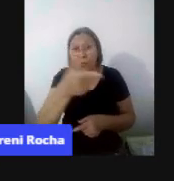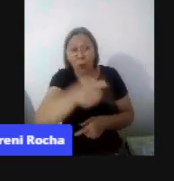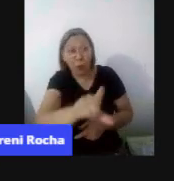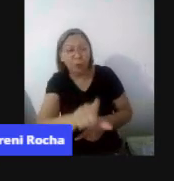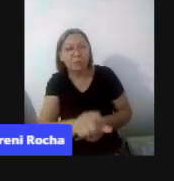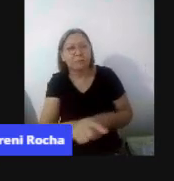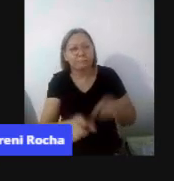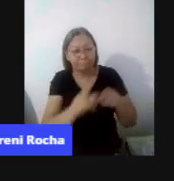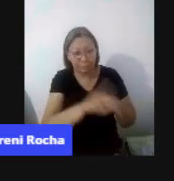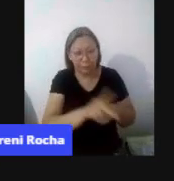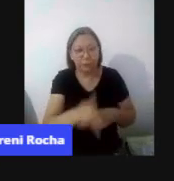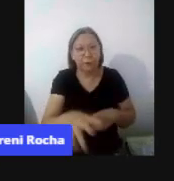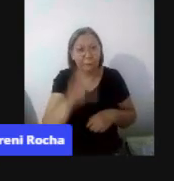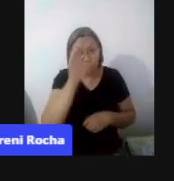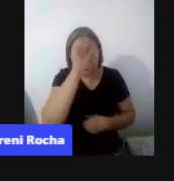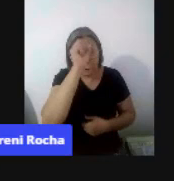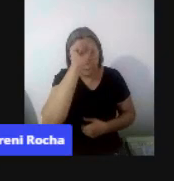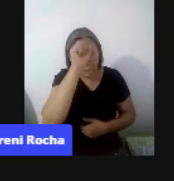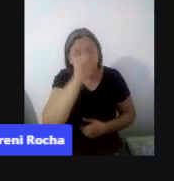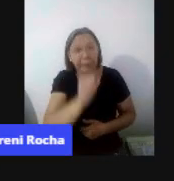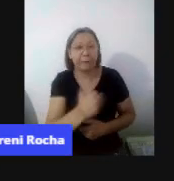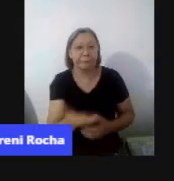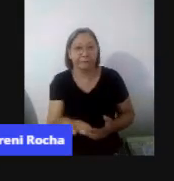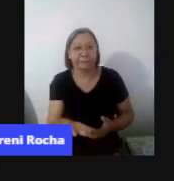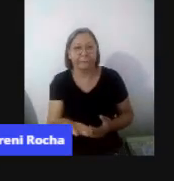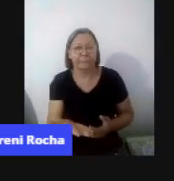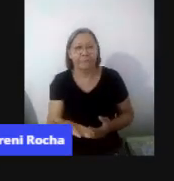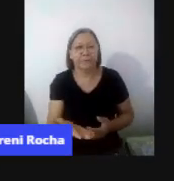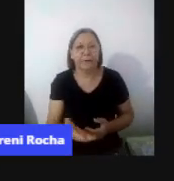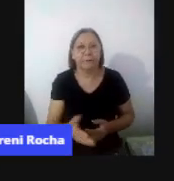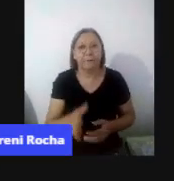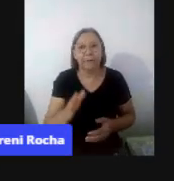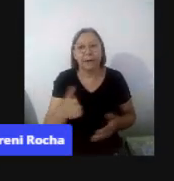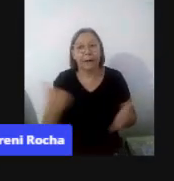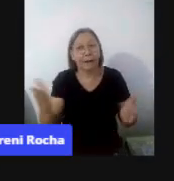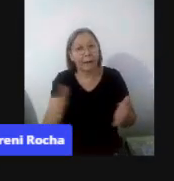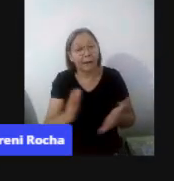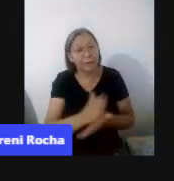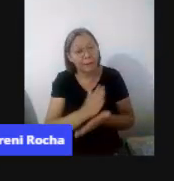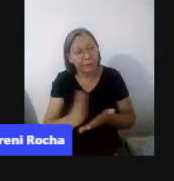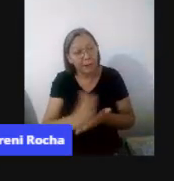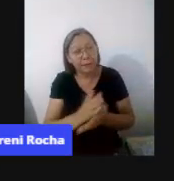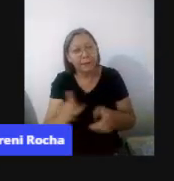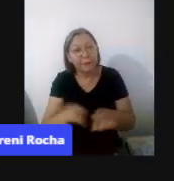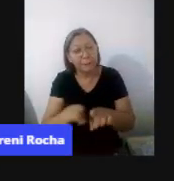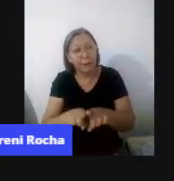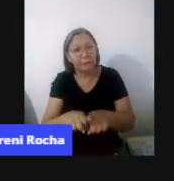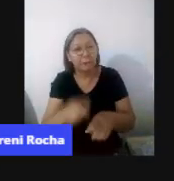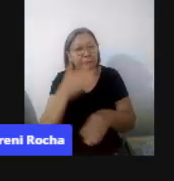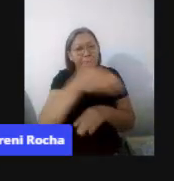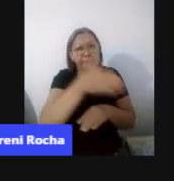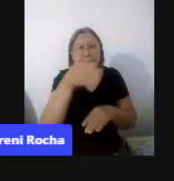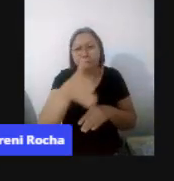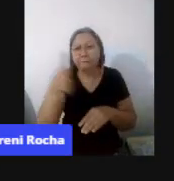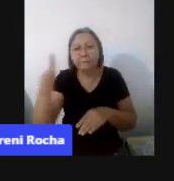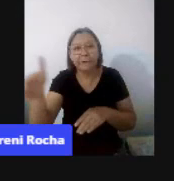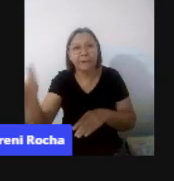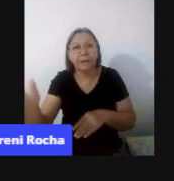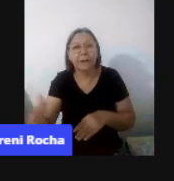para nós, sabe? E às vezes eu vou fazer uma visita, eu vou ver um trabalho, e ele contribui tanto, tanto, que é tão